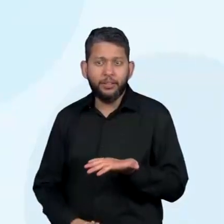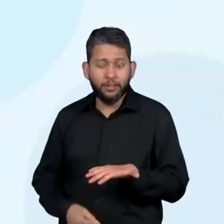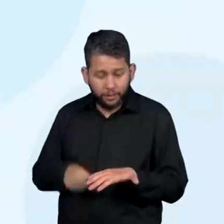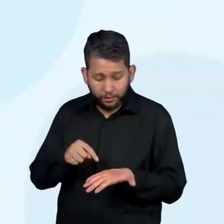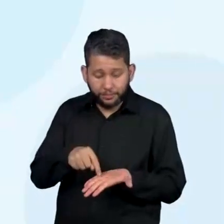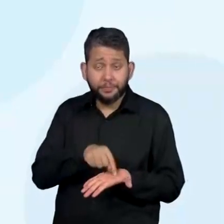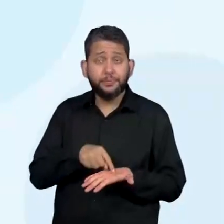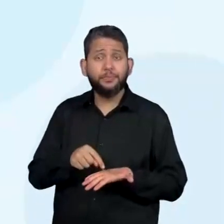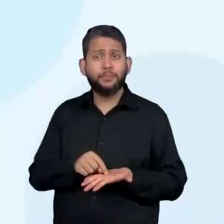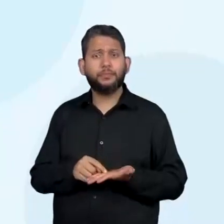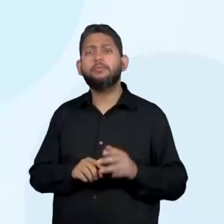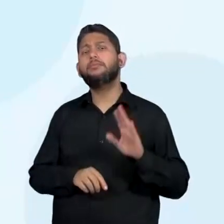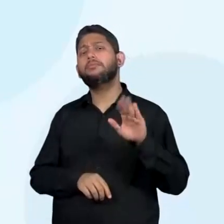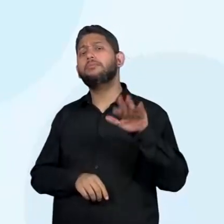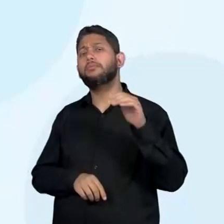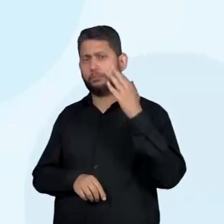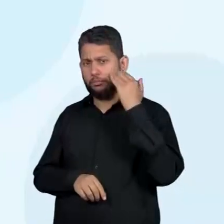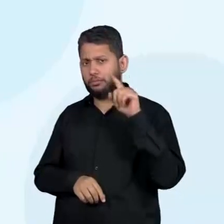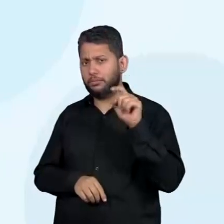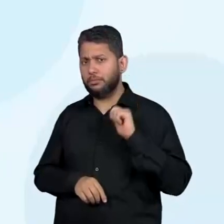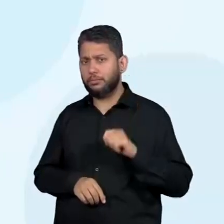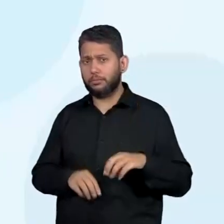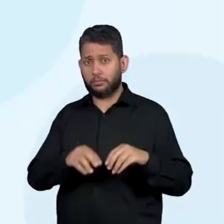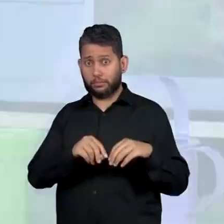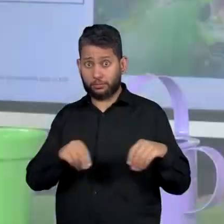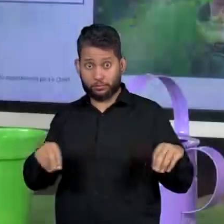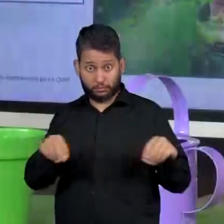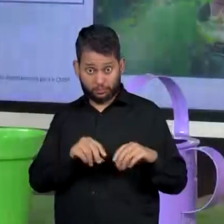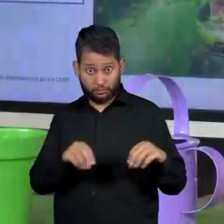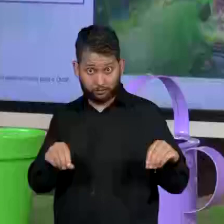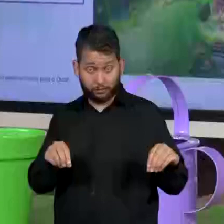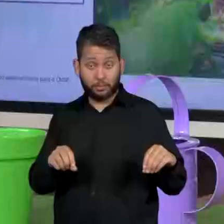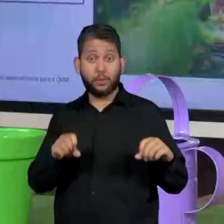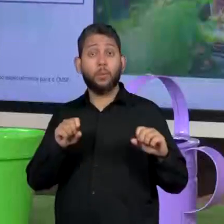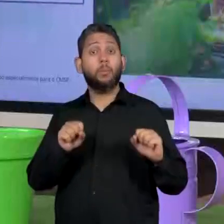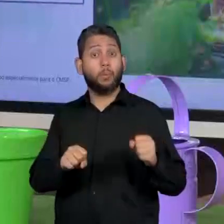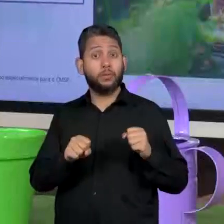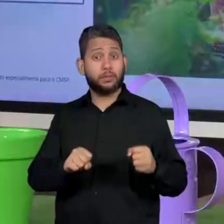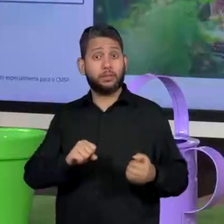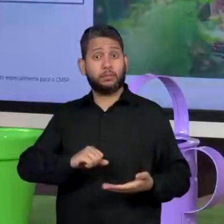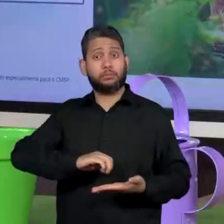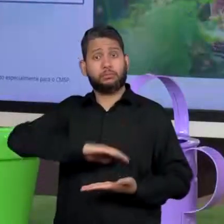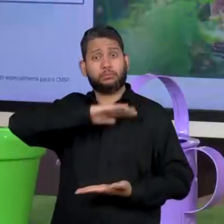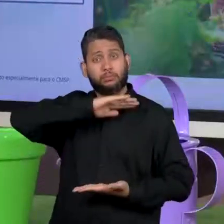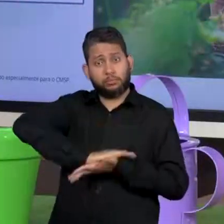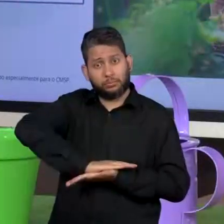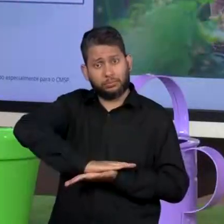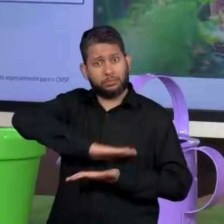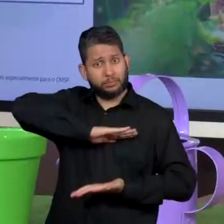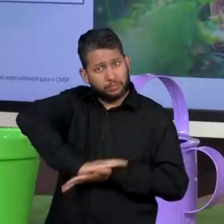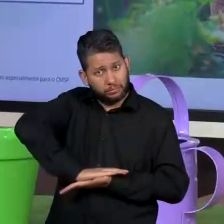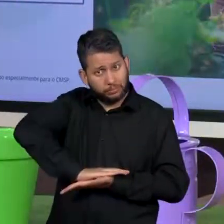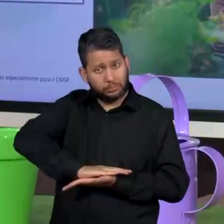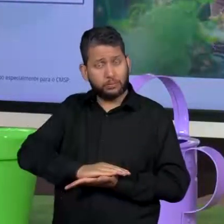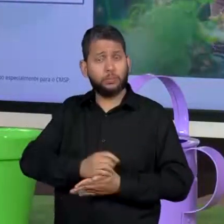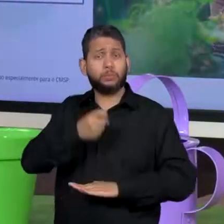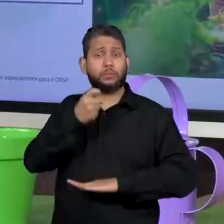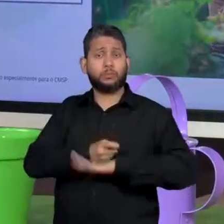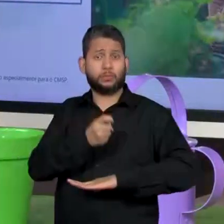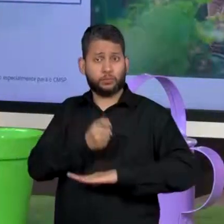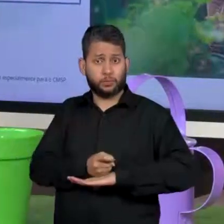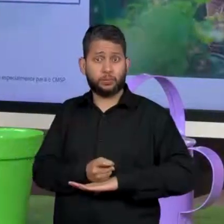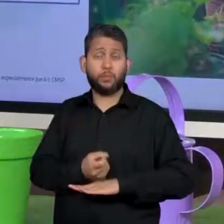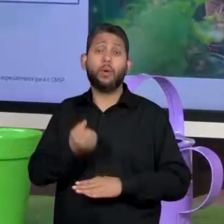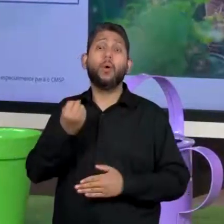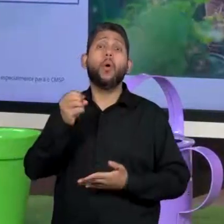mesmo, você sabia que o solo ele pode ser compacto ou poroso? Poroso é